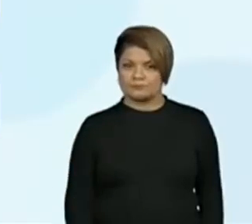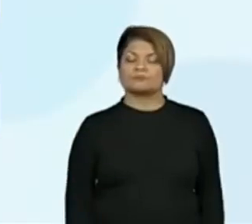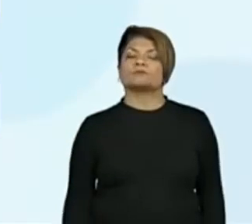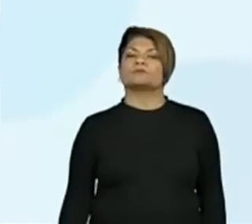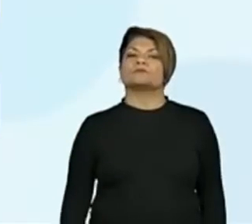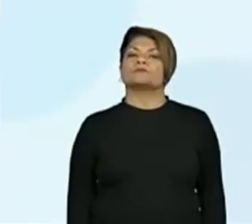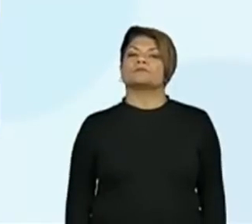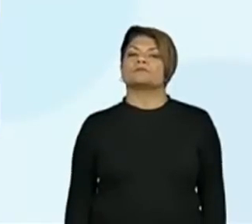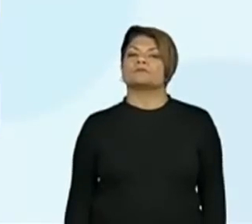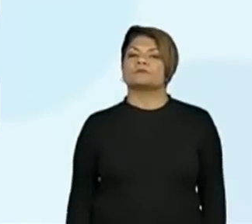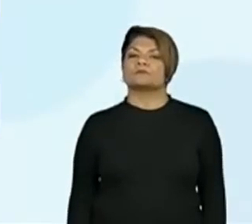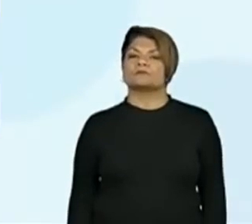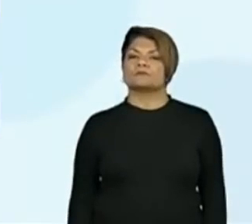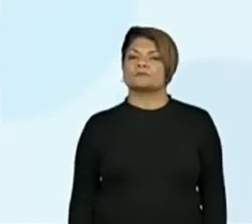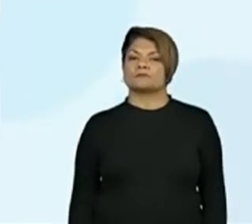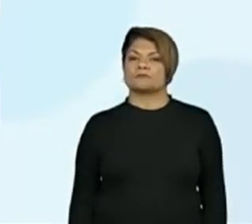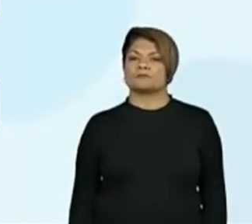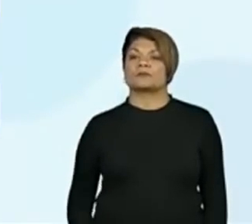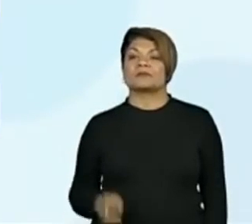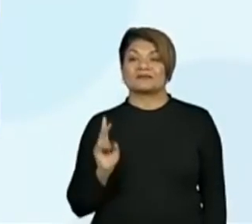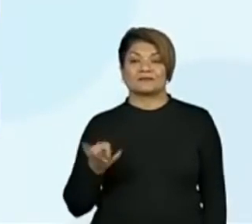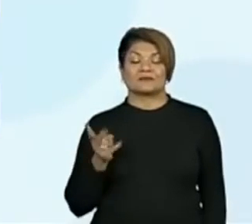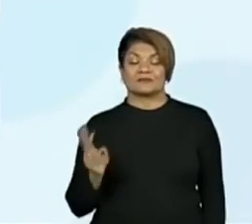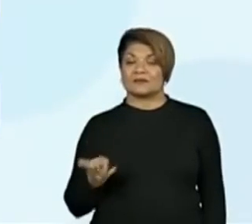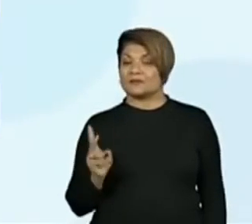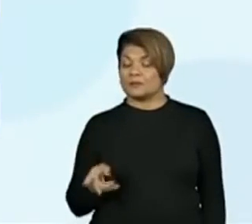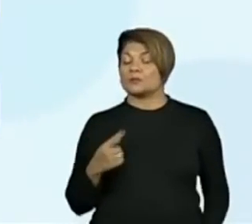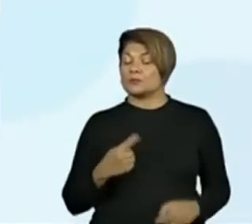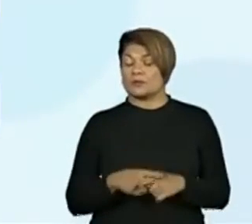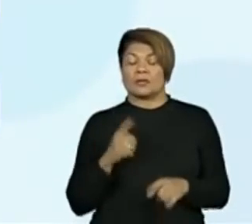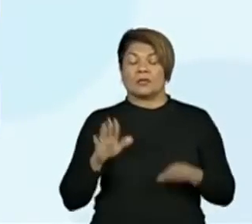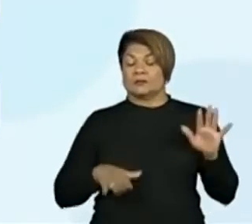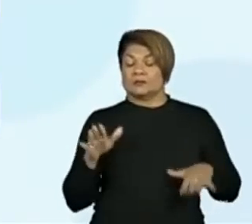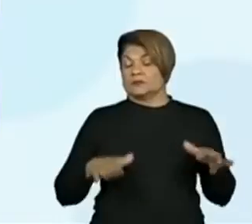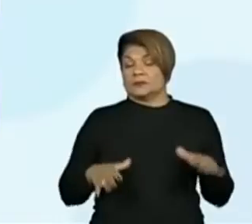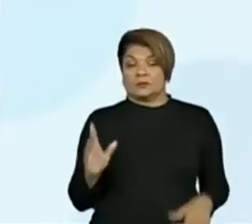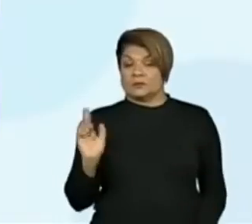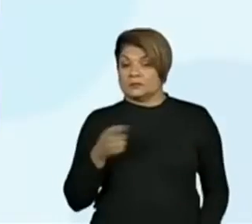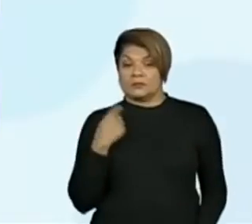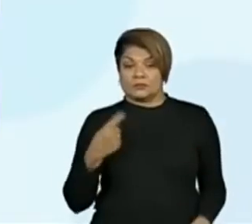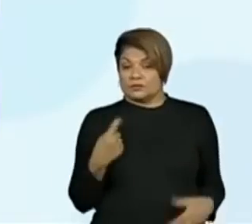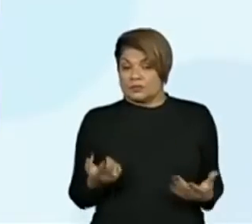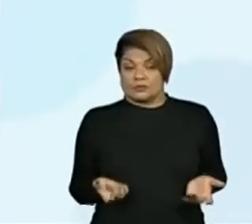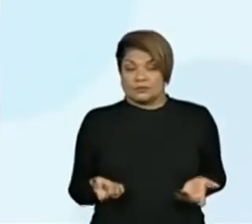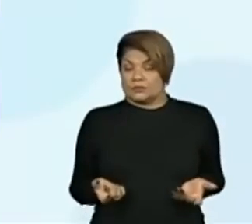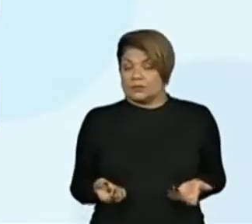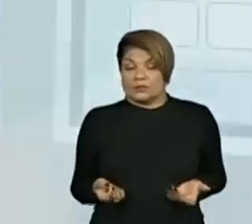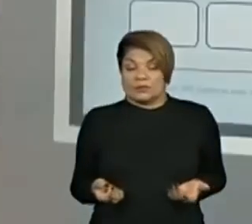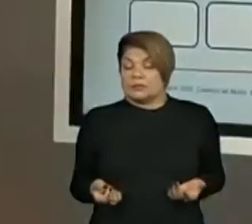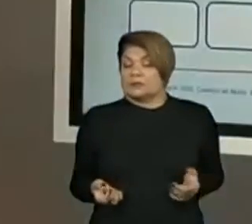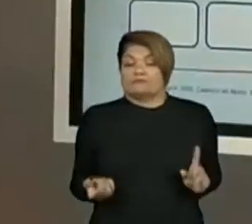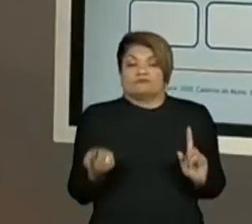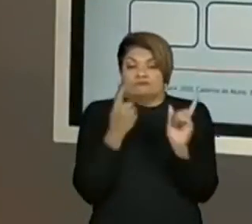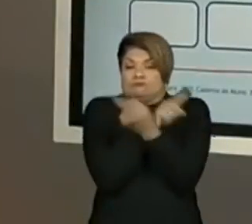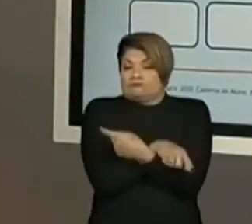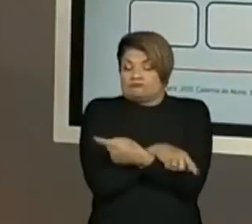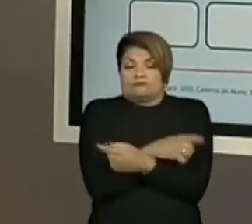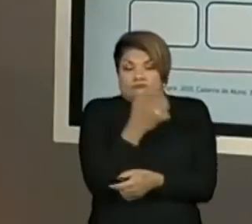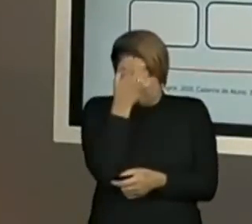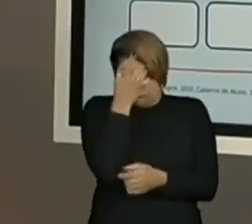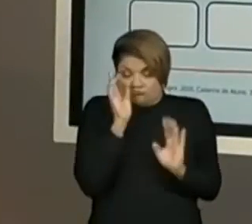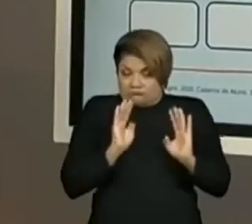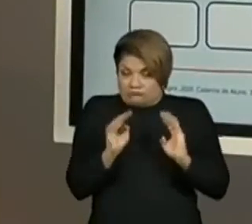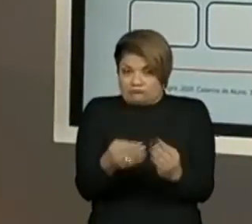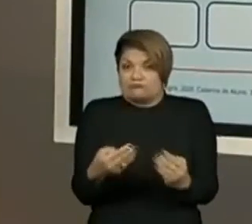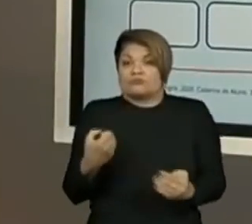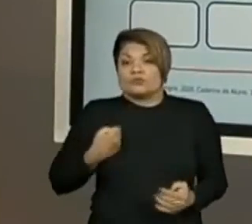Sim. Isso é muito importante, porque às vezes a gente está tão assim, inspirado ou concentrado em conseguir